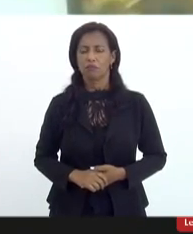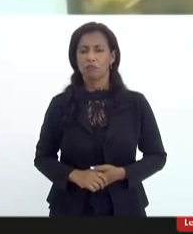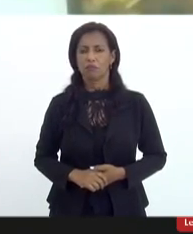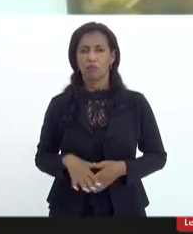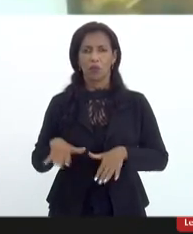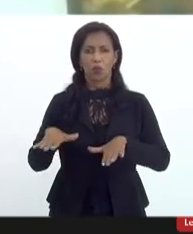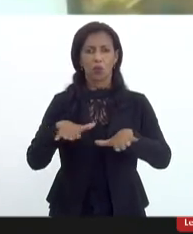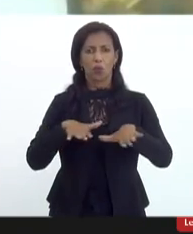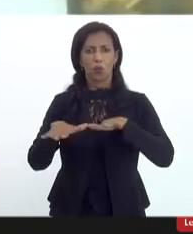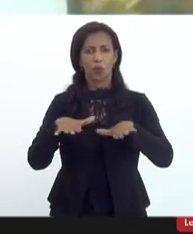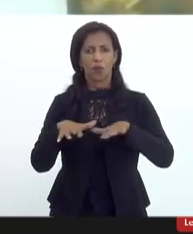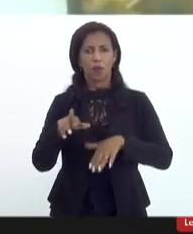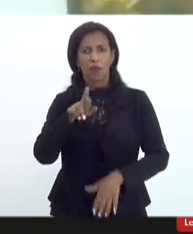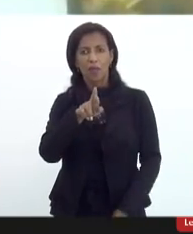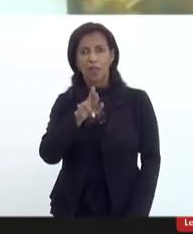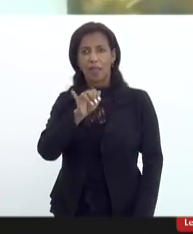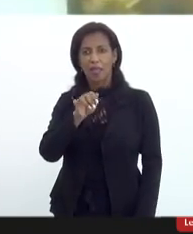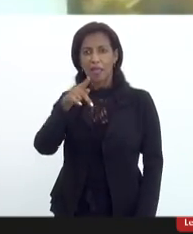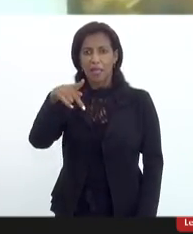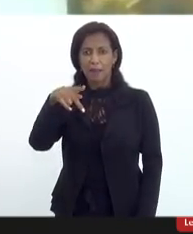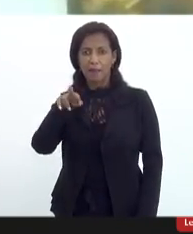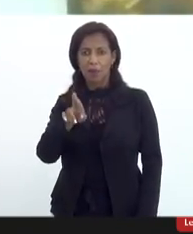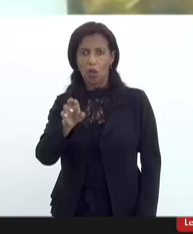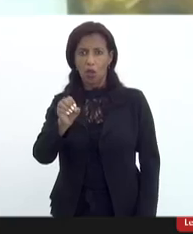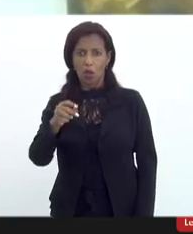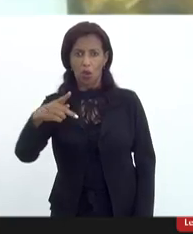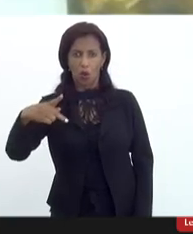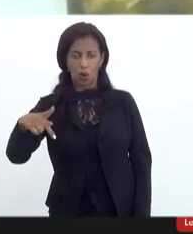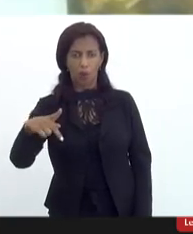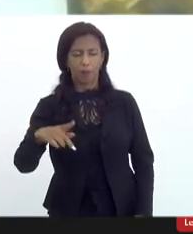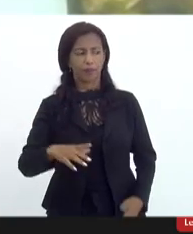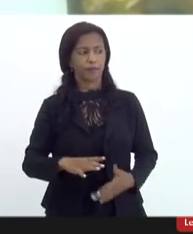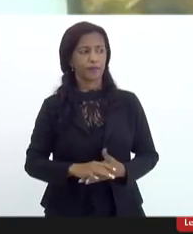pelo movimento hip-hop, quando era jovem,